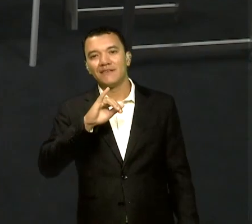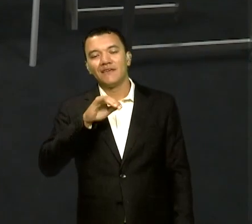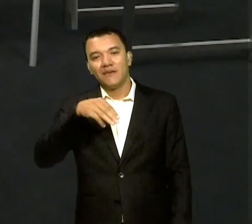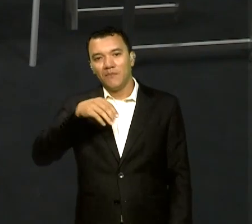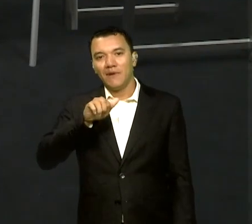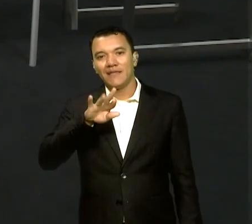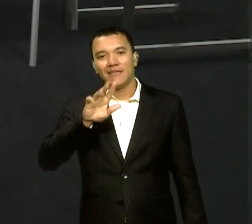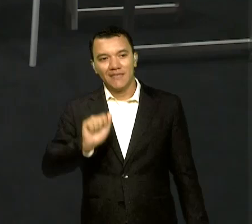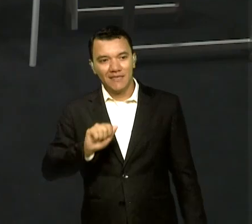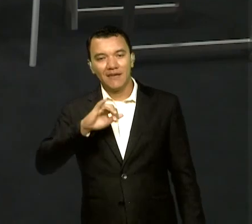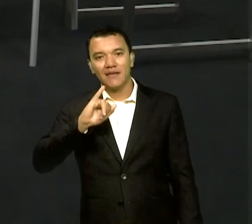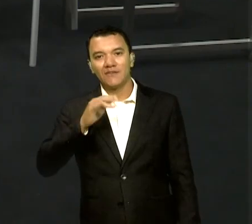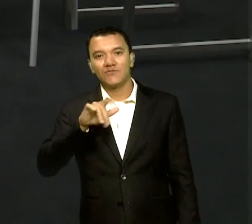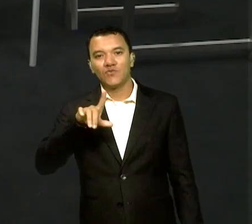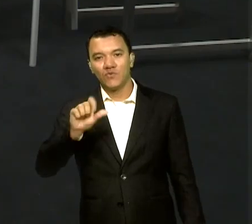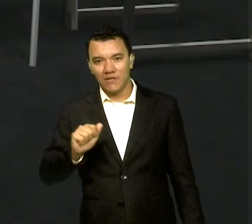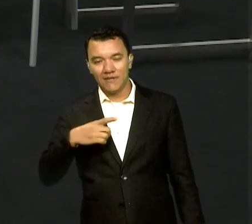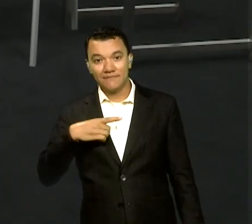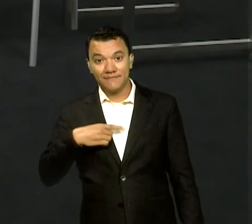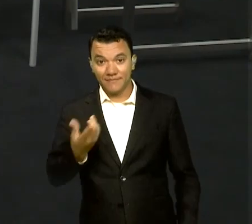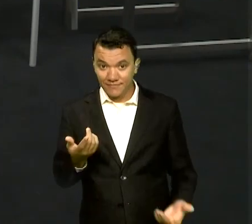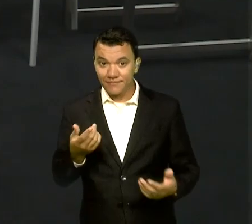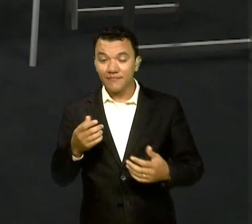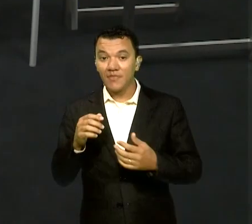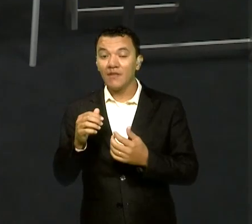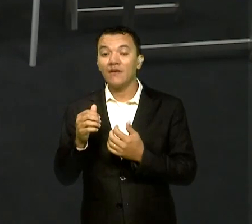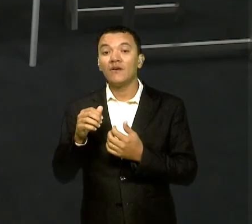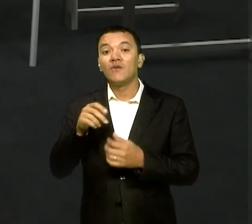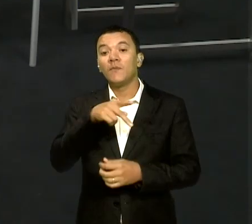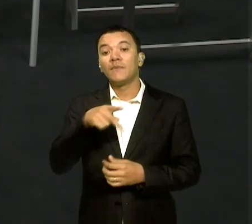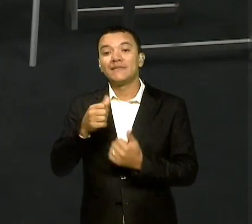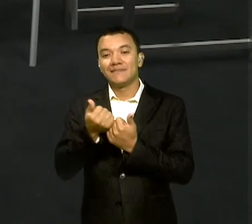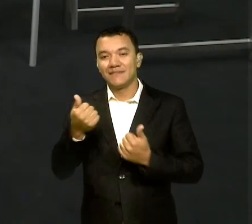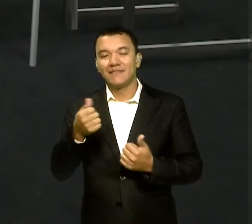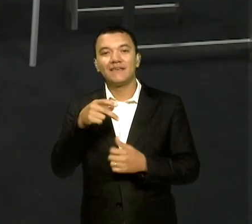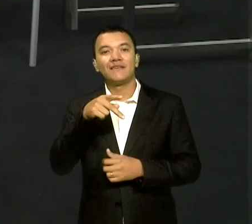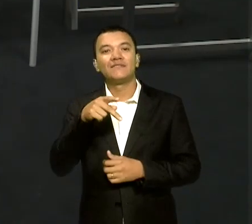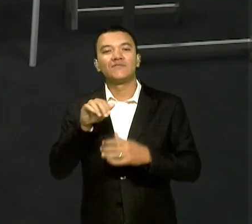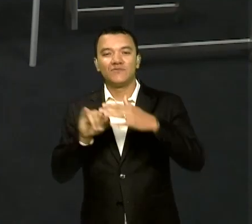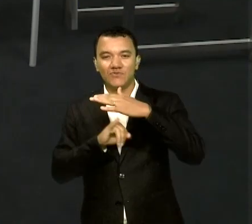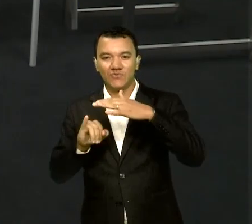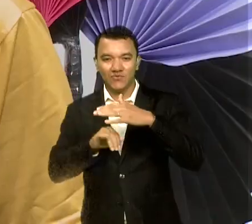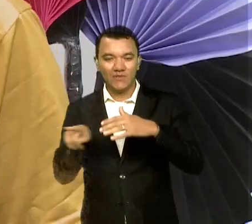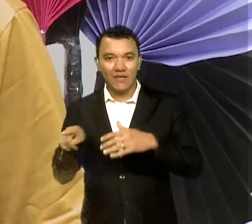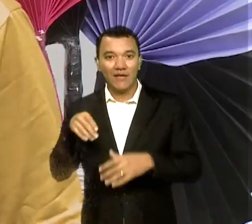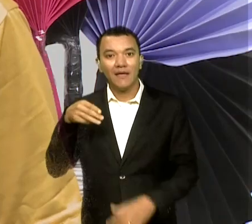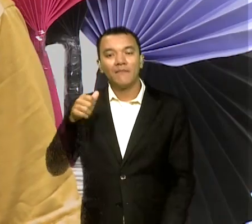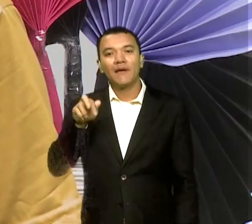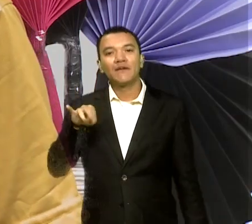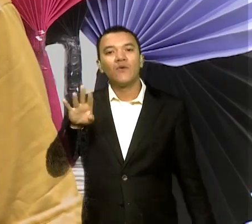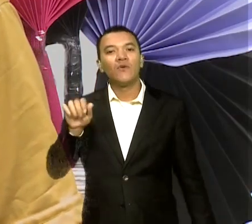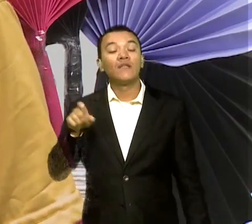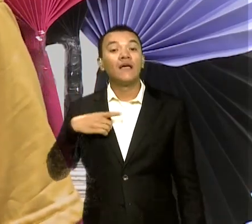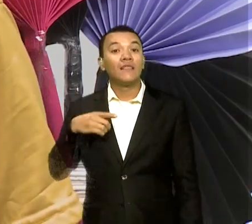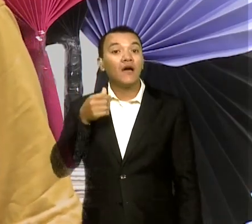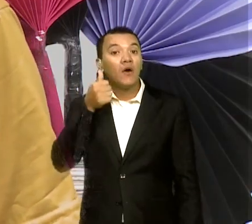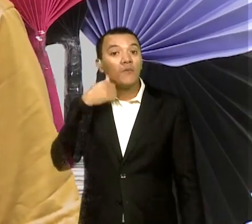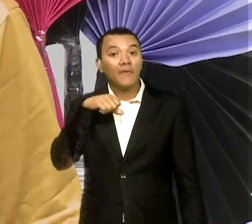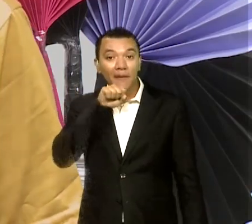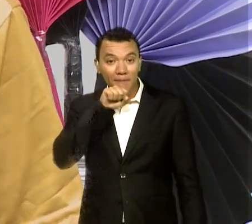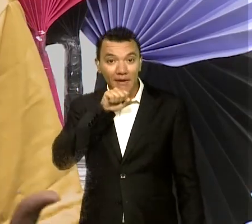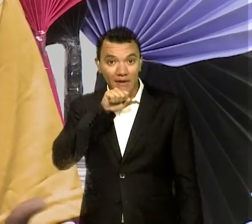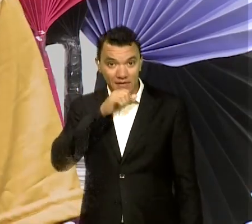sou vice-presidente do Instituto Escolar Dona Maricota. O Maricota começou do sonho da minha mãe. A minha mãe, ela é